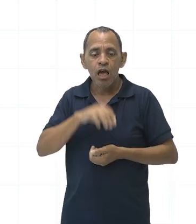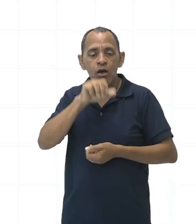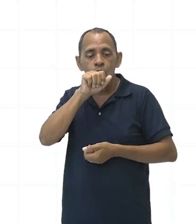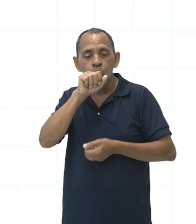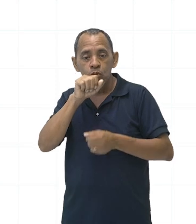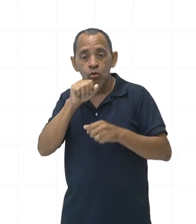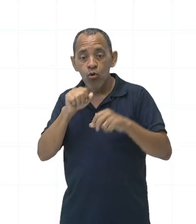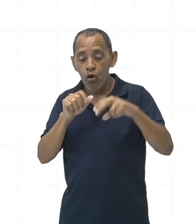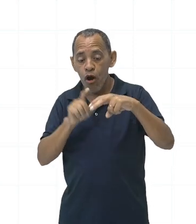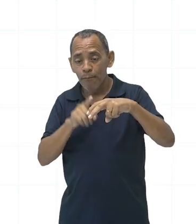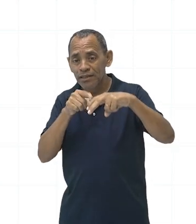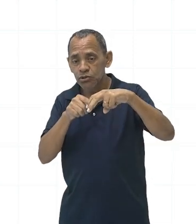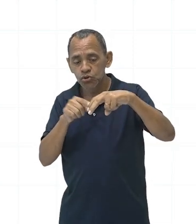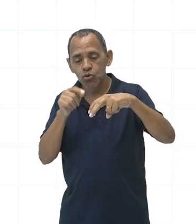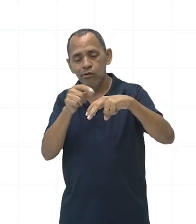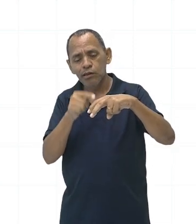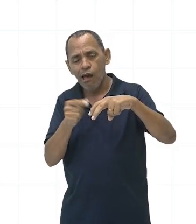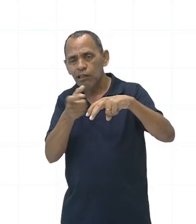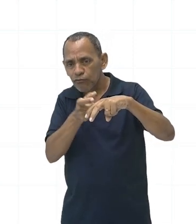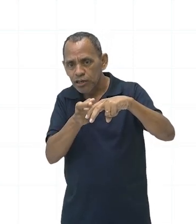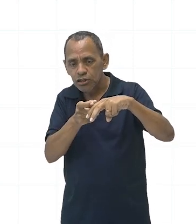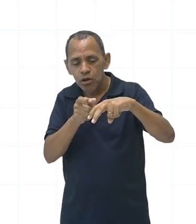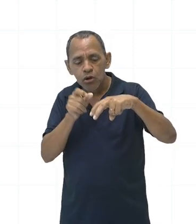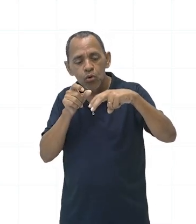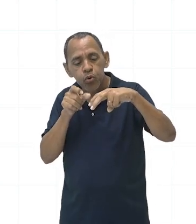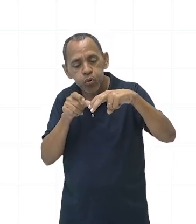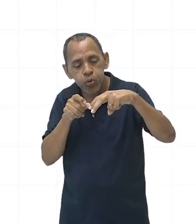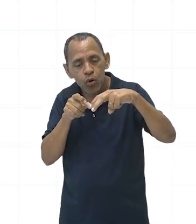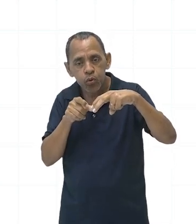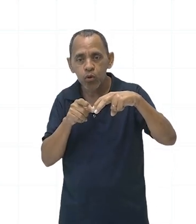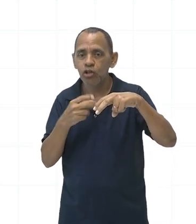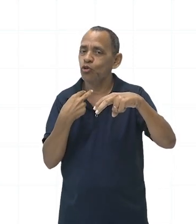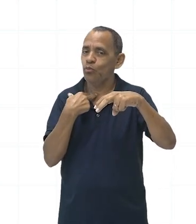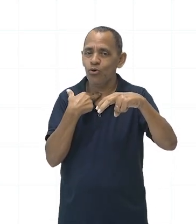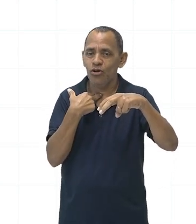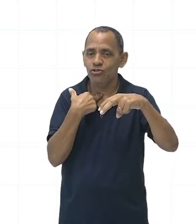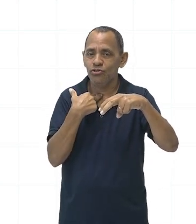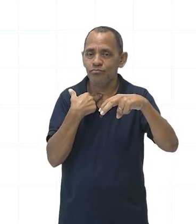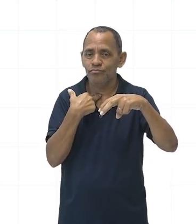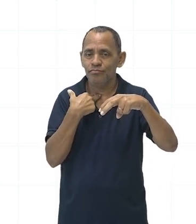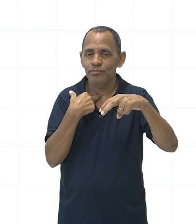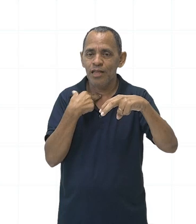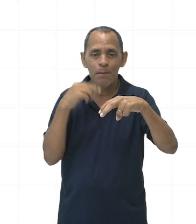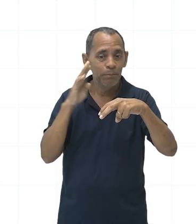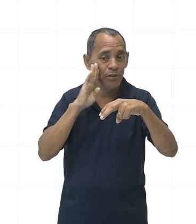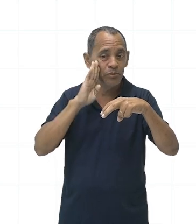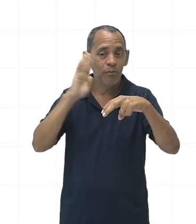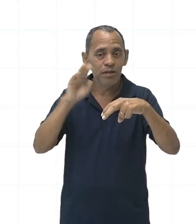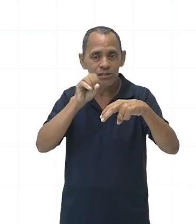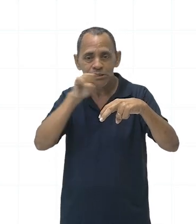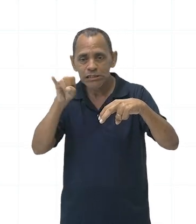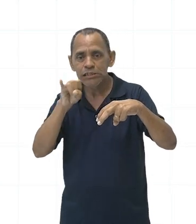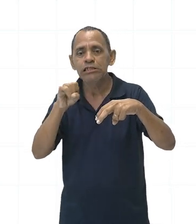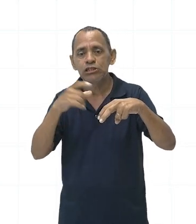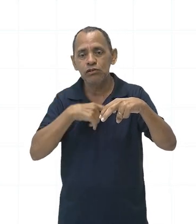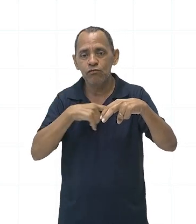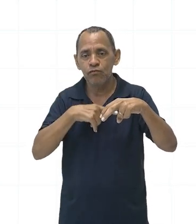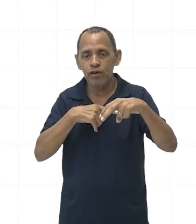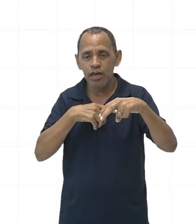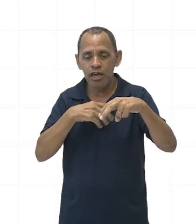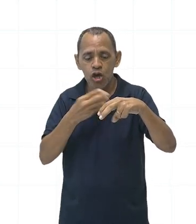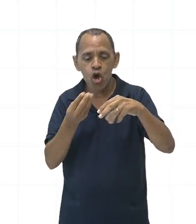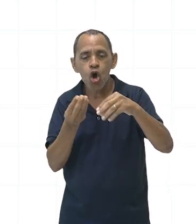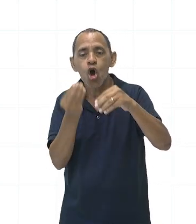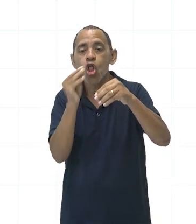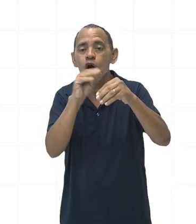contaminar o local, não pode assoprar. Normalmente, até quando a gente está passando ali o medicamento, a gente tem mania de assoprar, né? Não é